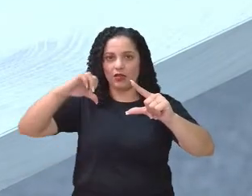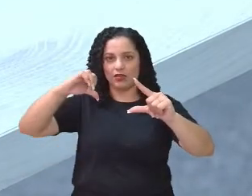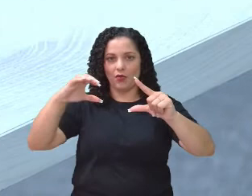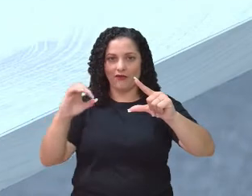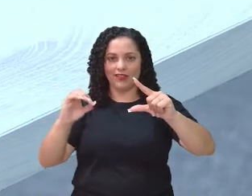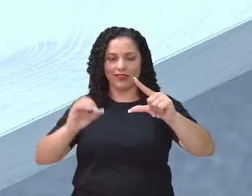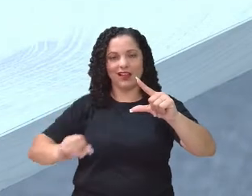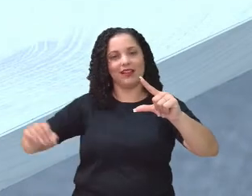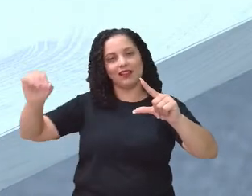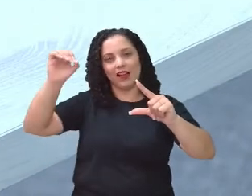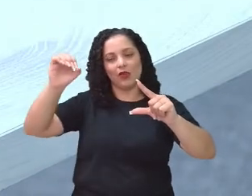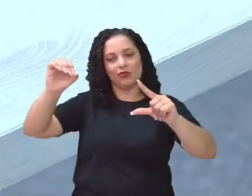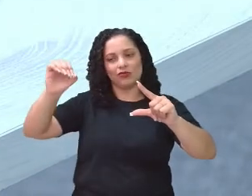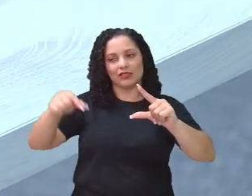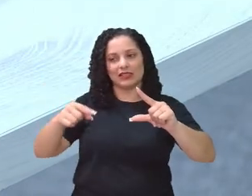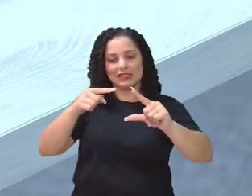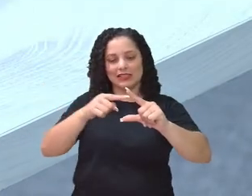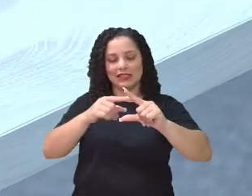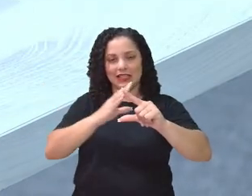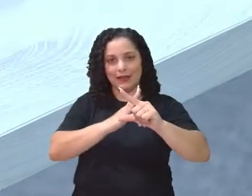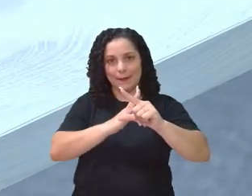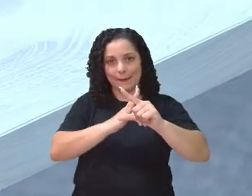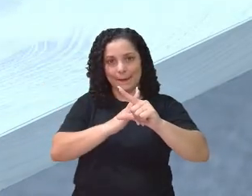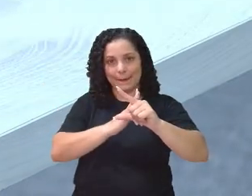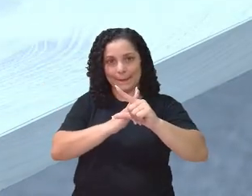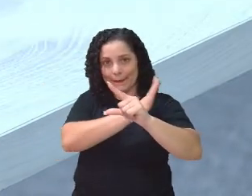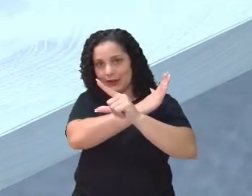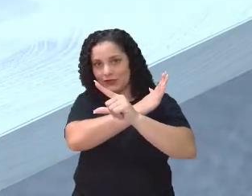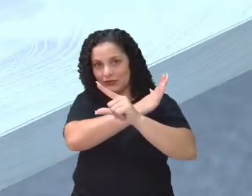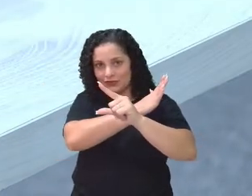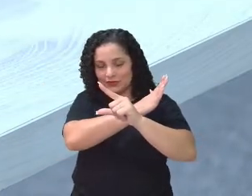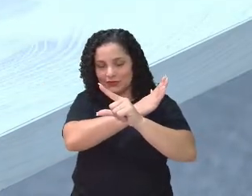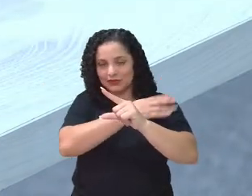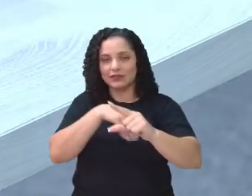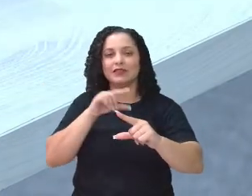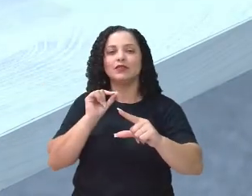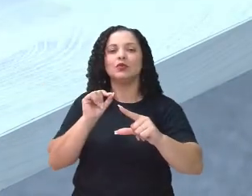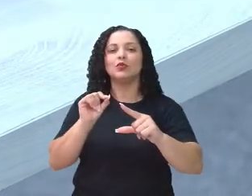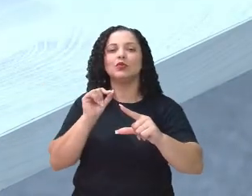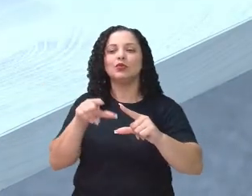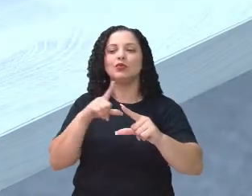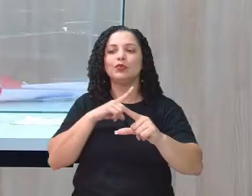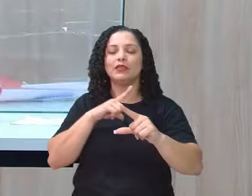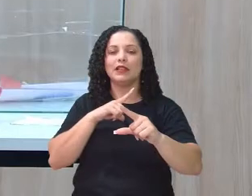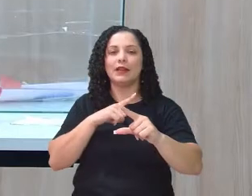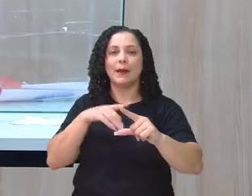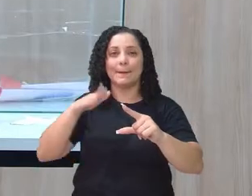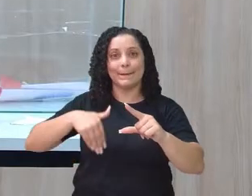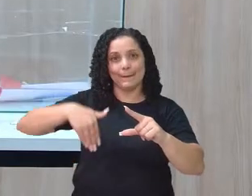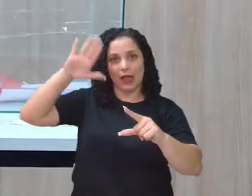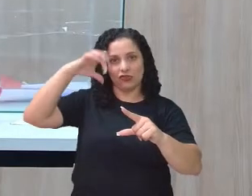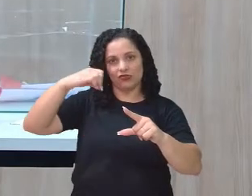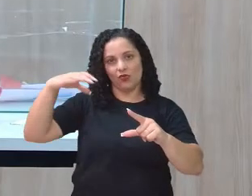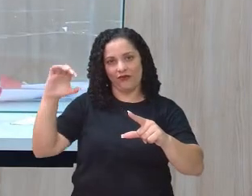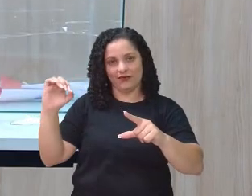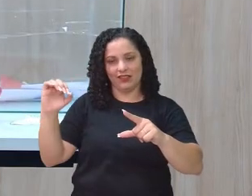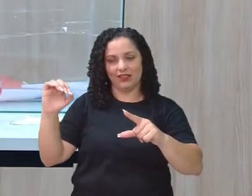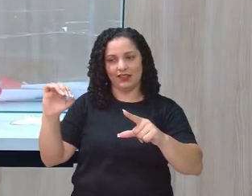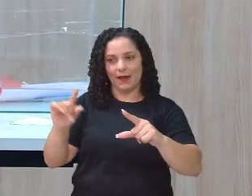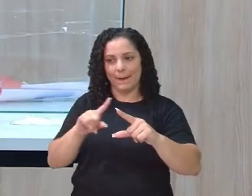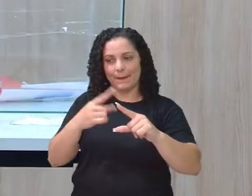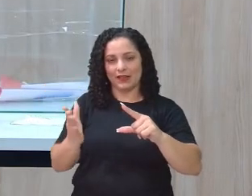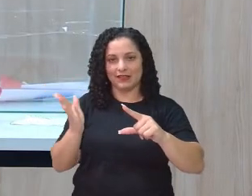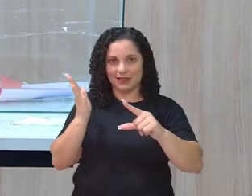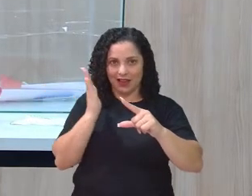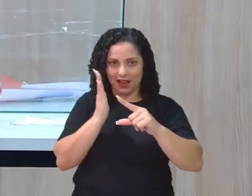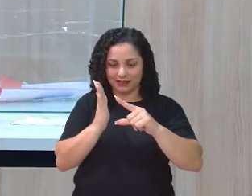graus. Se ele passasse, a gente teria um ângulo, o quê? Maior que 90 graus. Como ele está só até